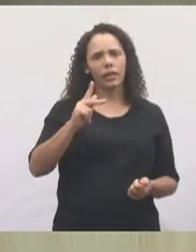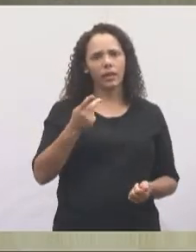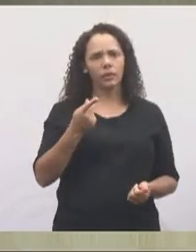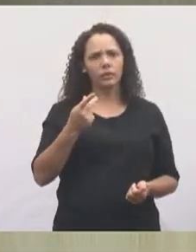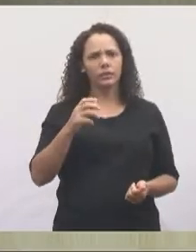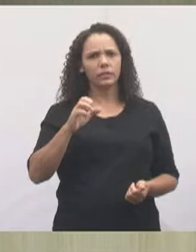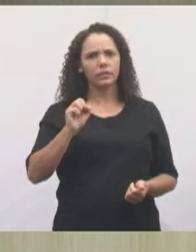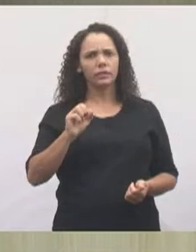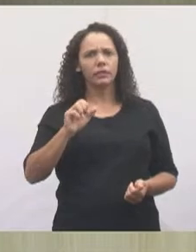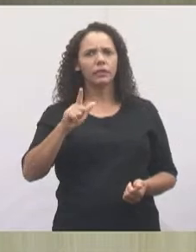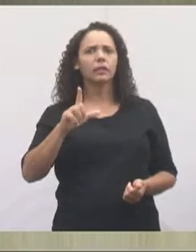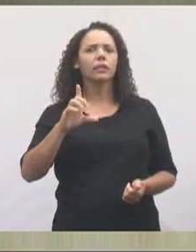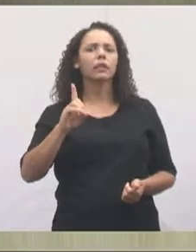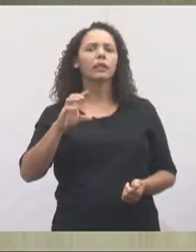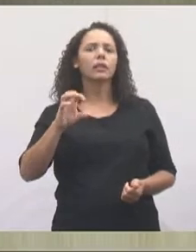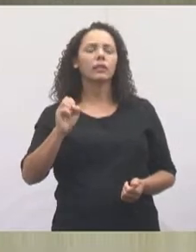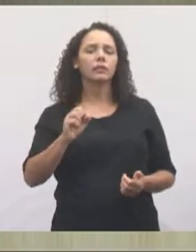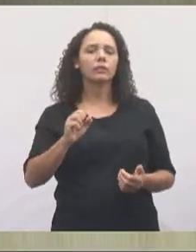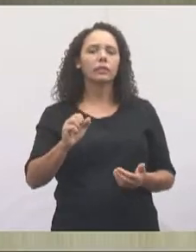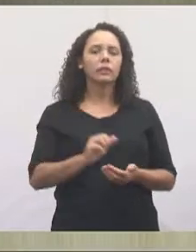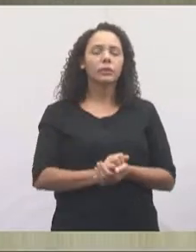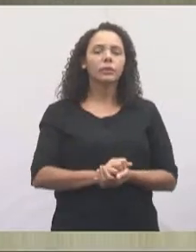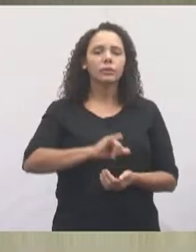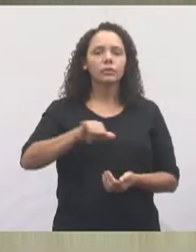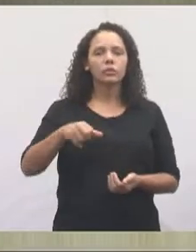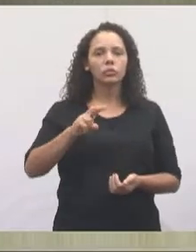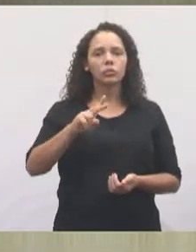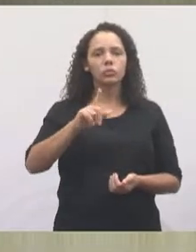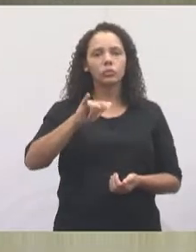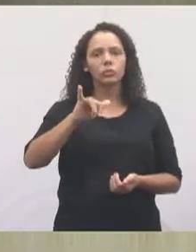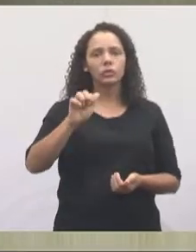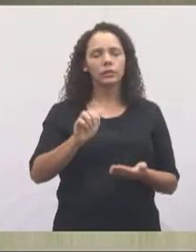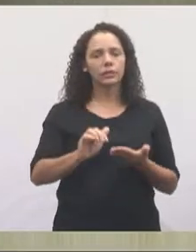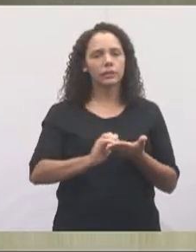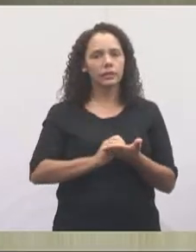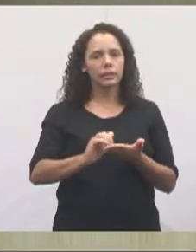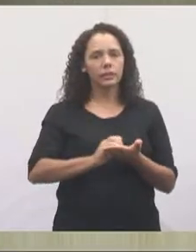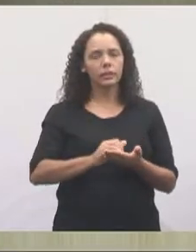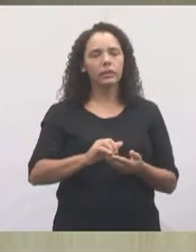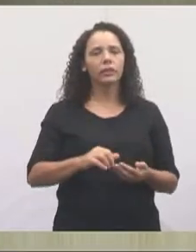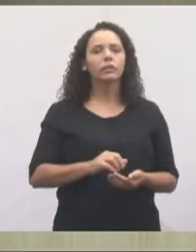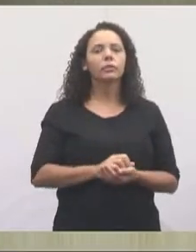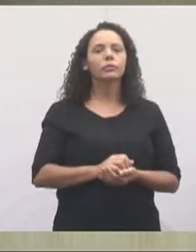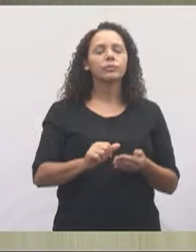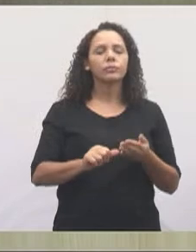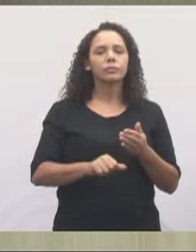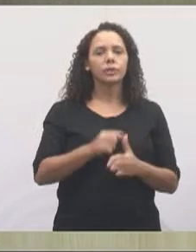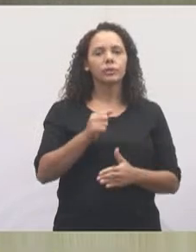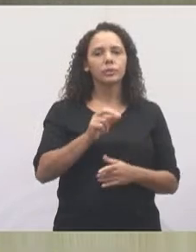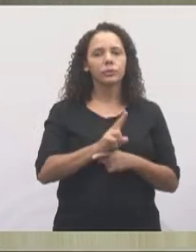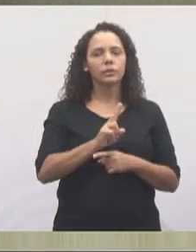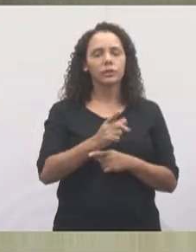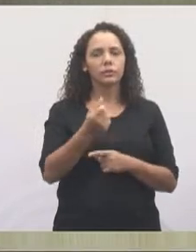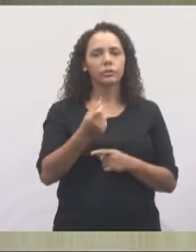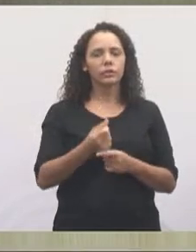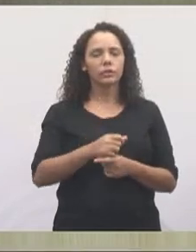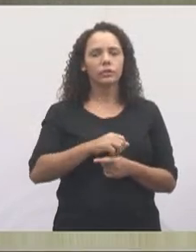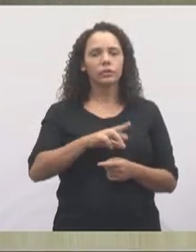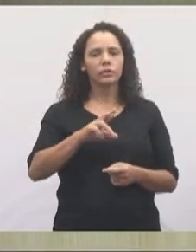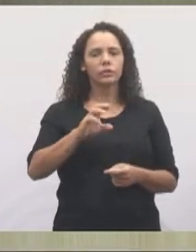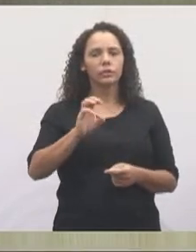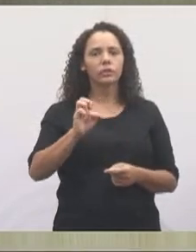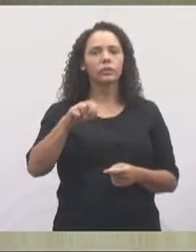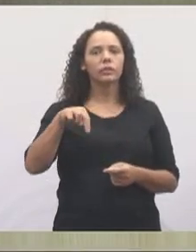Amorim secretário geral Renato Tadeu de Oliveira Paiva primeiro tesoureiro Bruna Patrocínio Santos